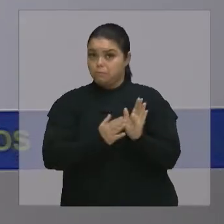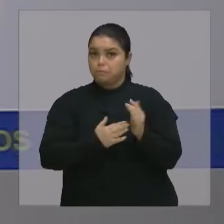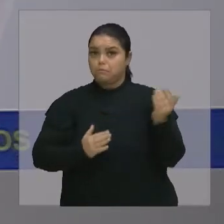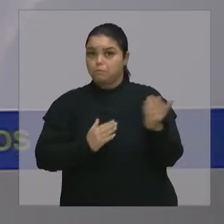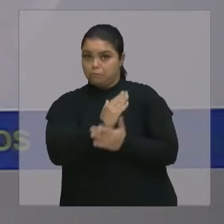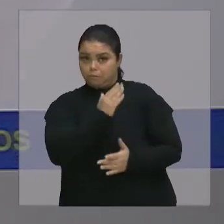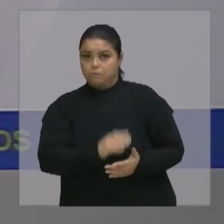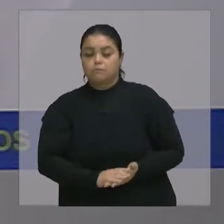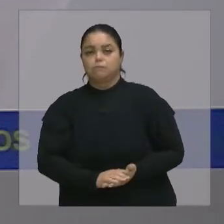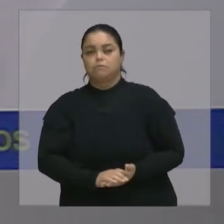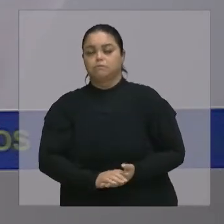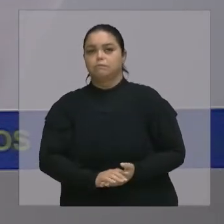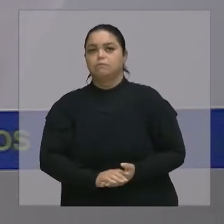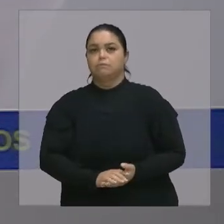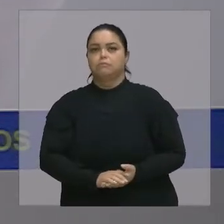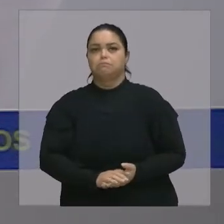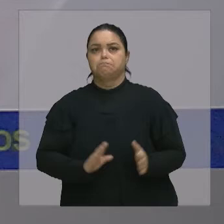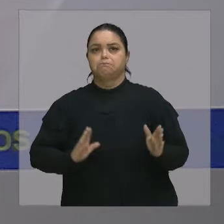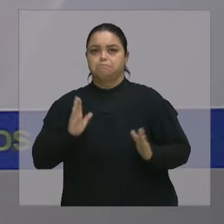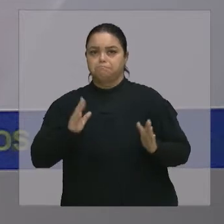aprovada em primeiro turno.